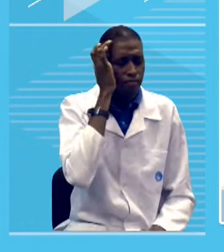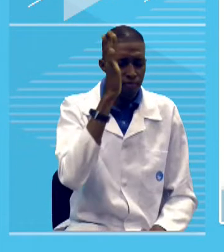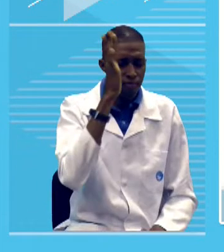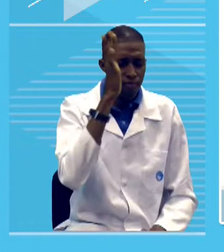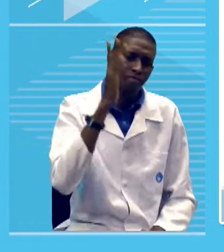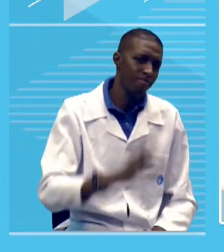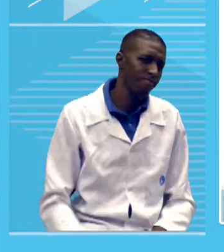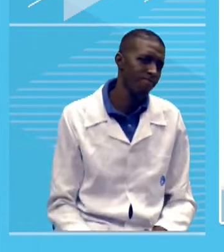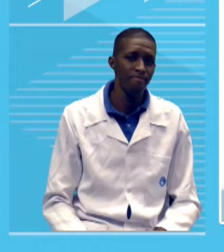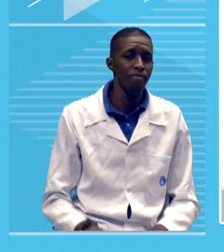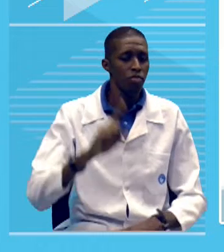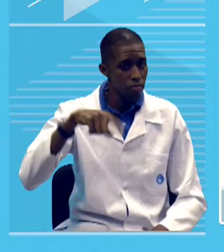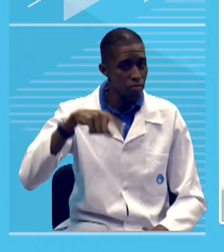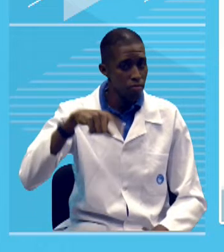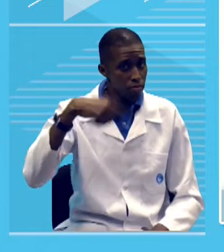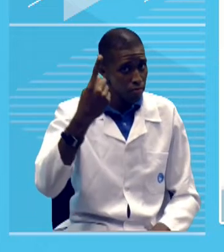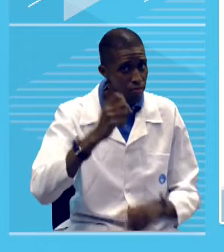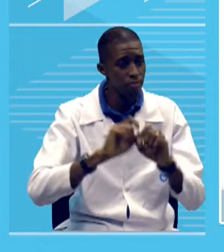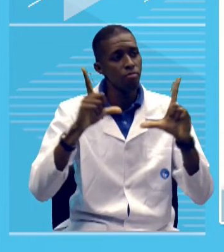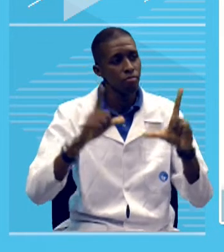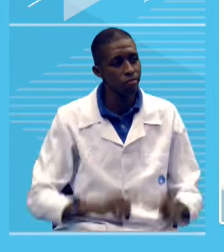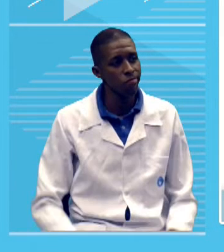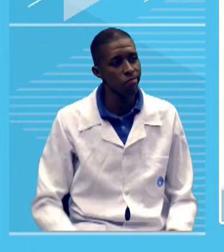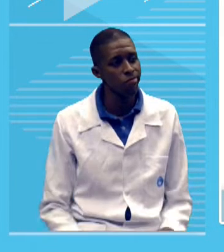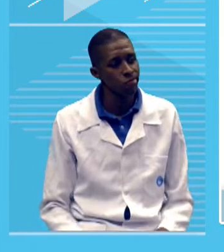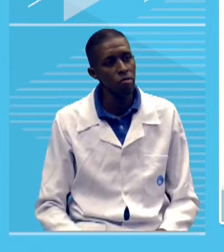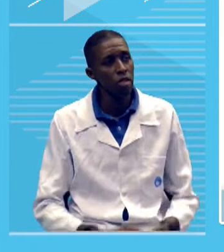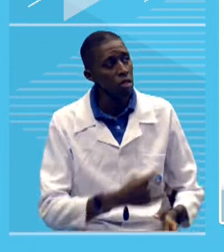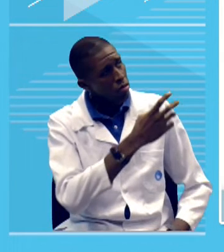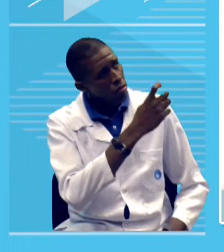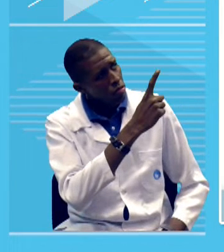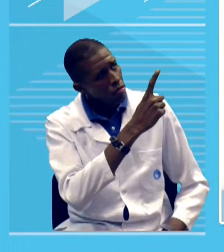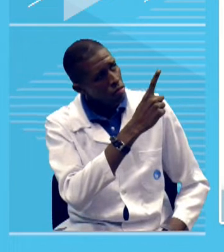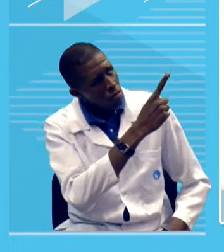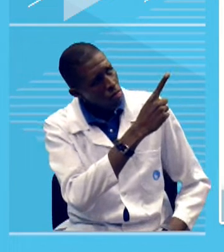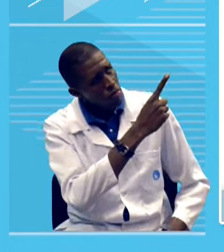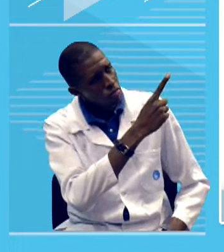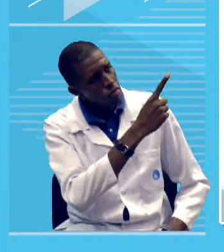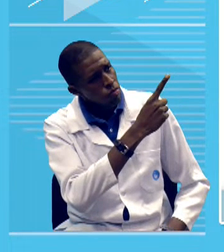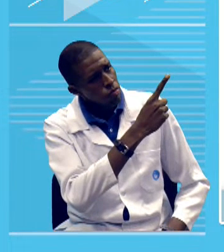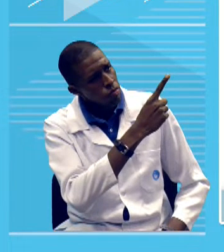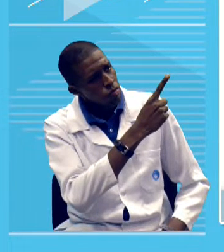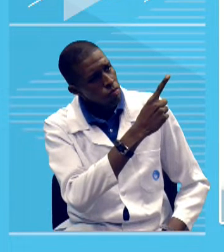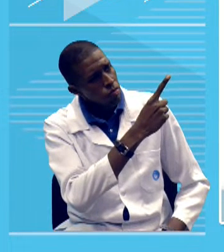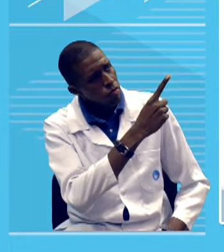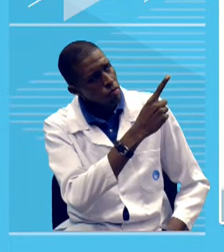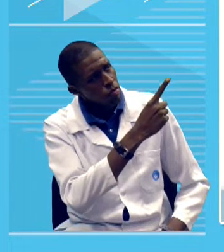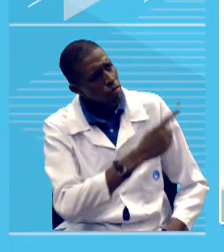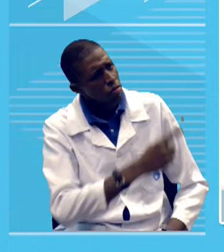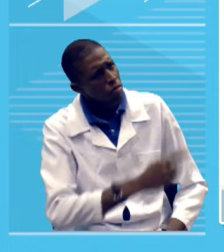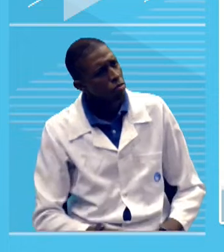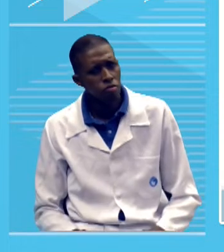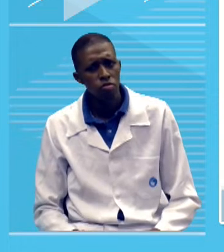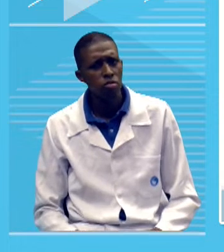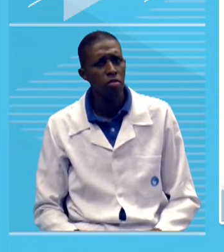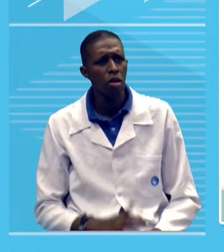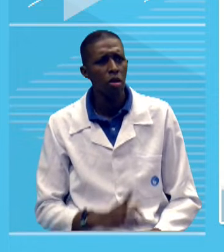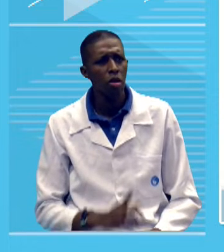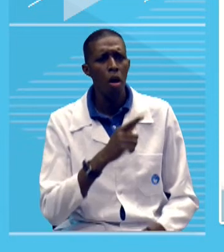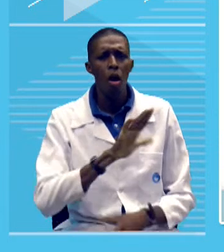vamos embora né pai amor vamos tocar o barco e olha É